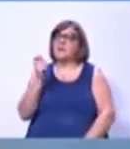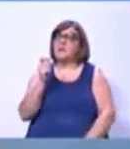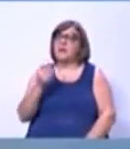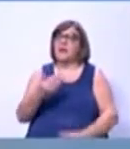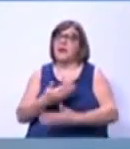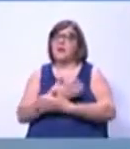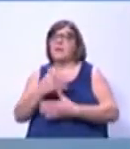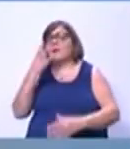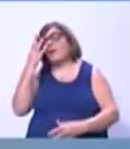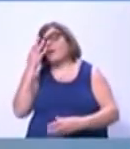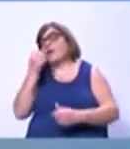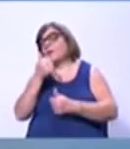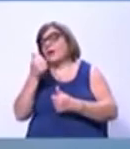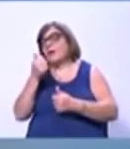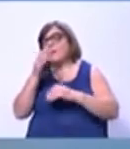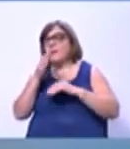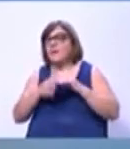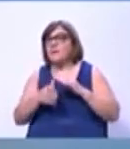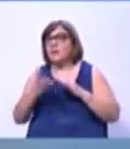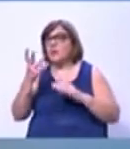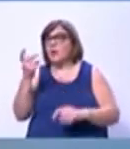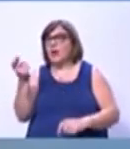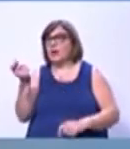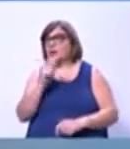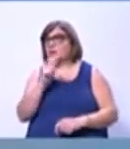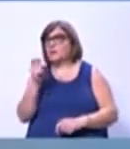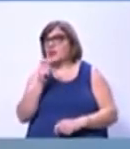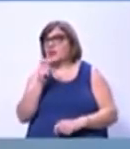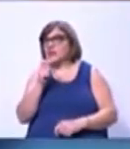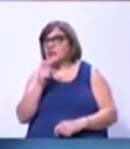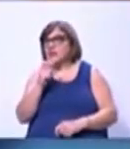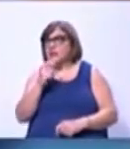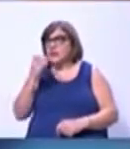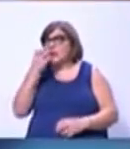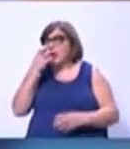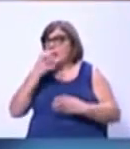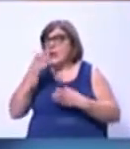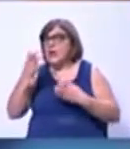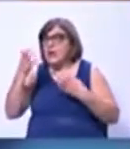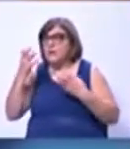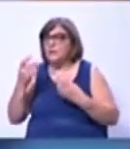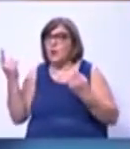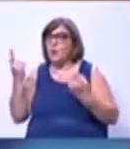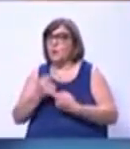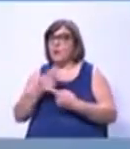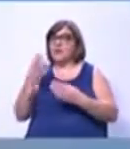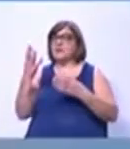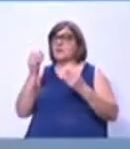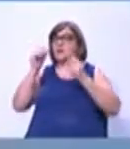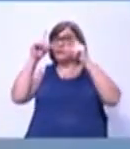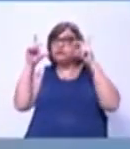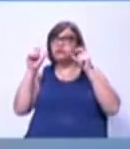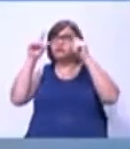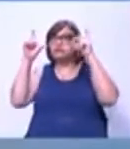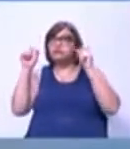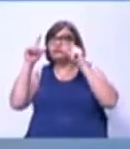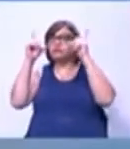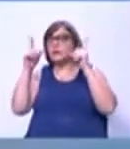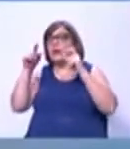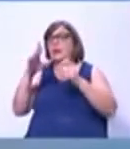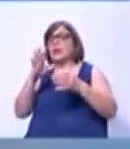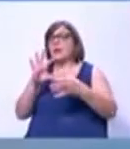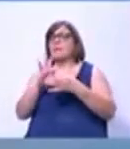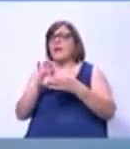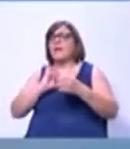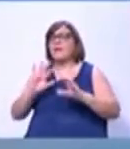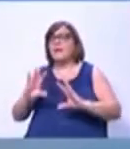bebê dorme lindamente, de repente, 4 meses... Salto de crescimento brutal, não é? Começa ali a fazer muitos despertares. Verdade. Isto tem a ver com o